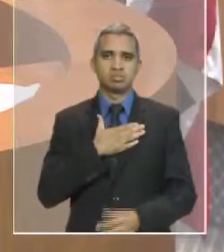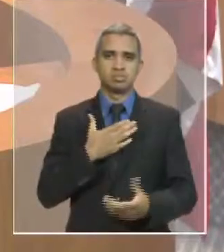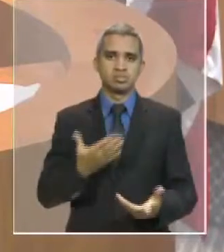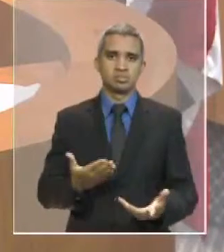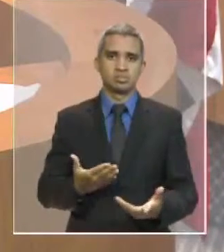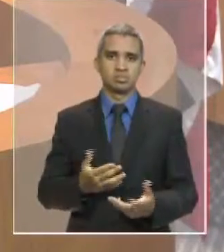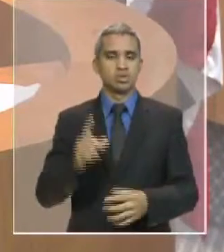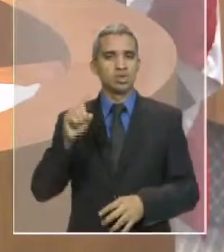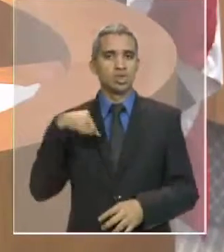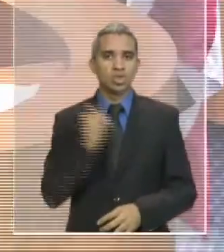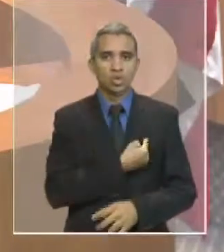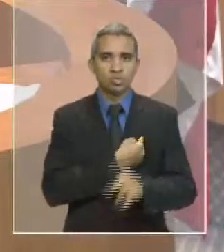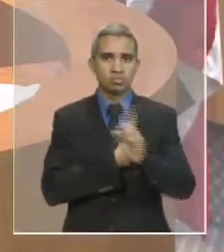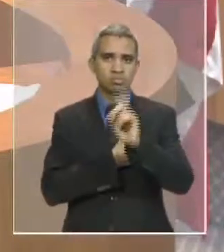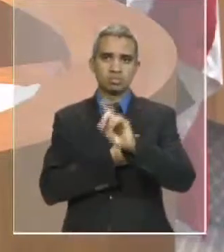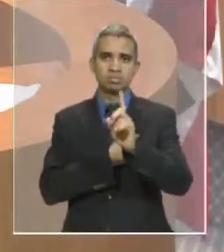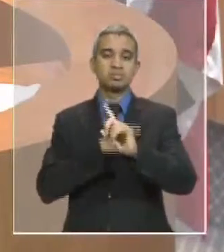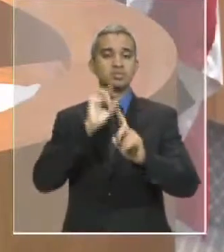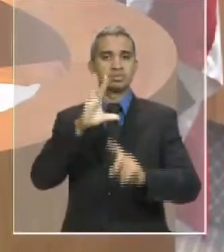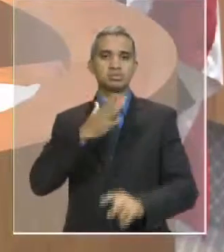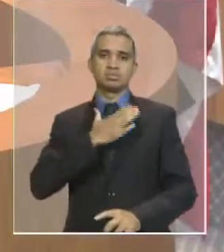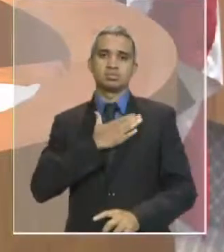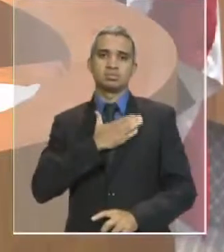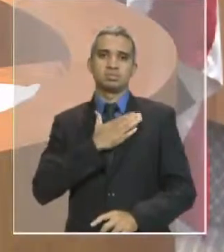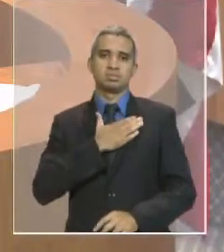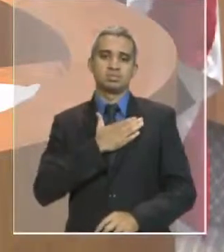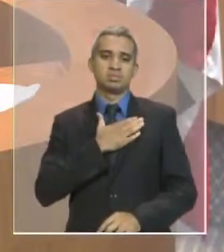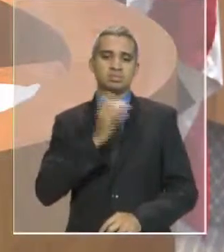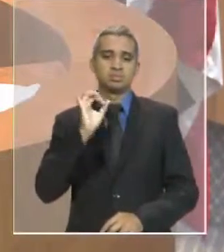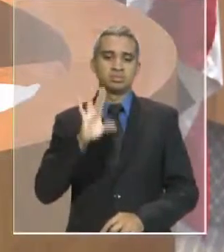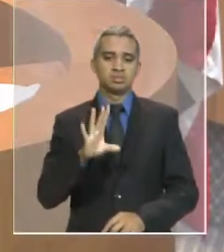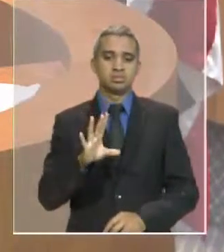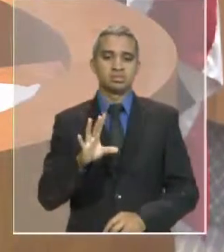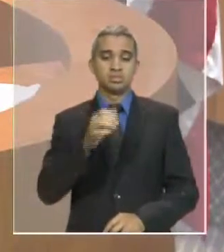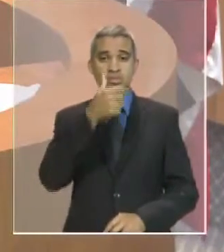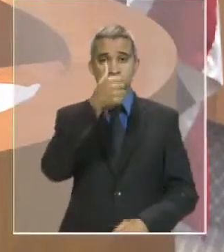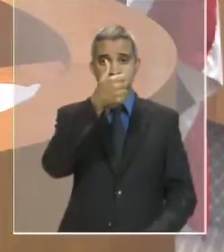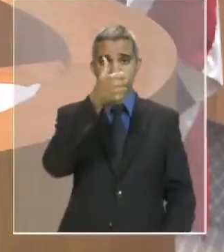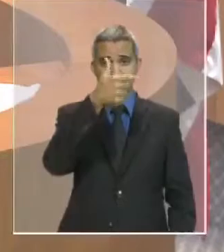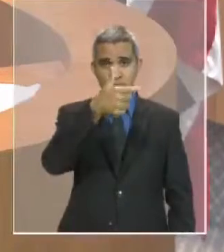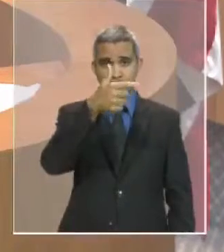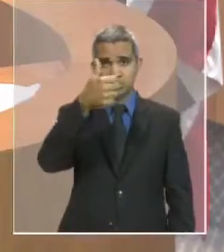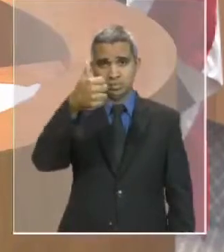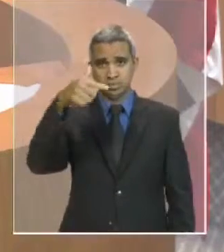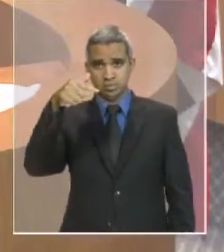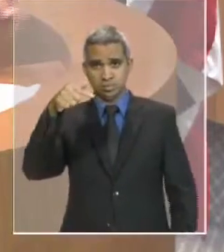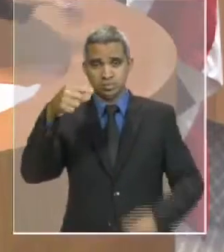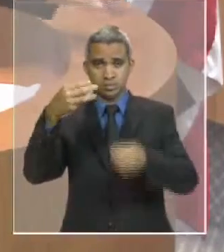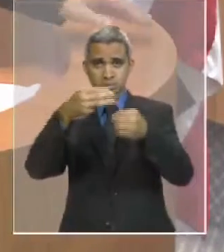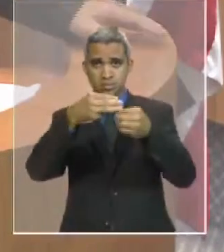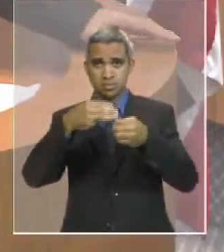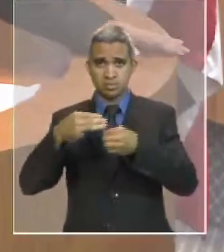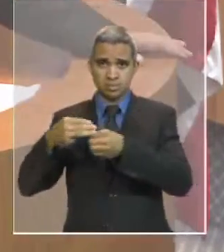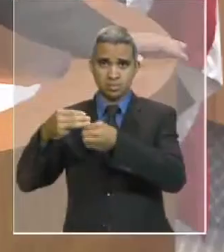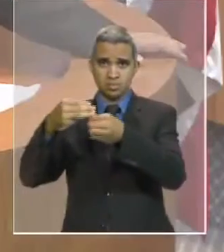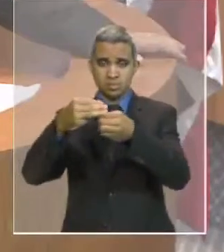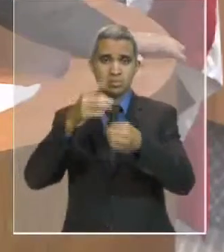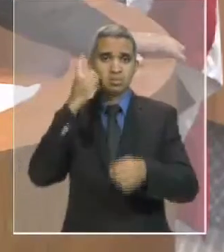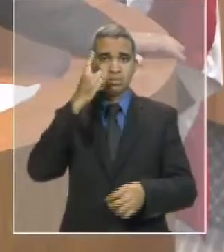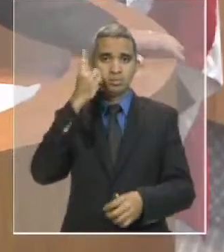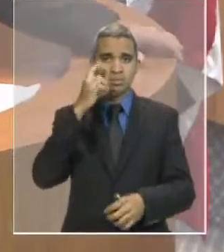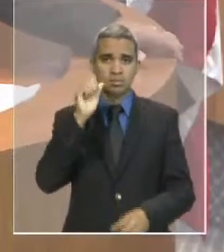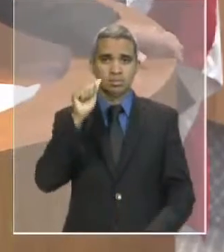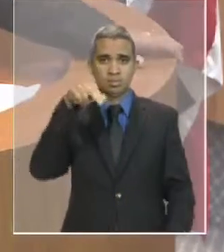Governo de todos meus, porque é só os seus. De 217 municípios, deputada Andréa, se